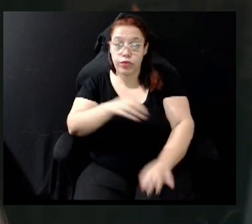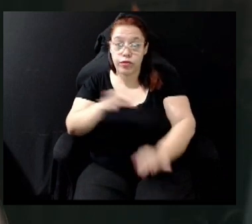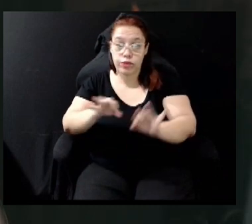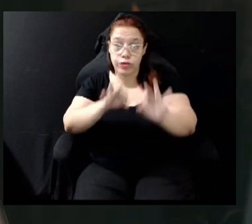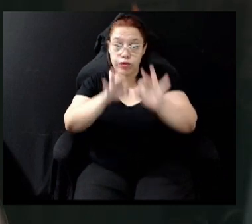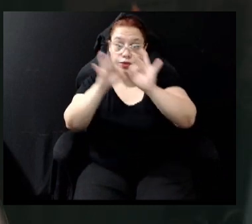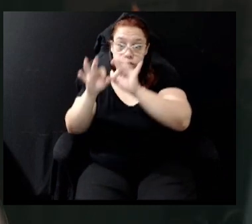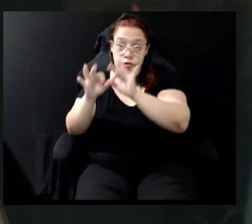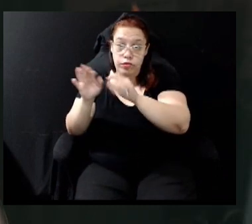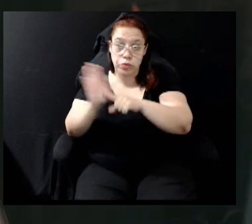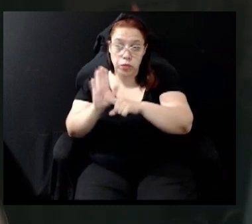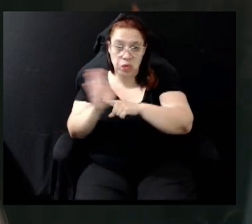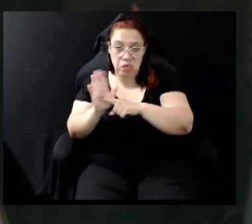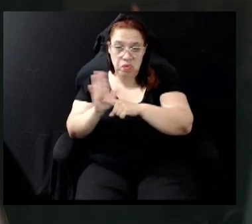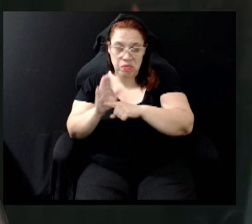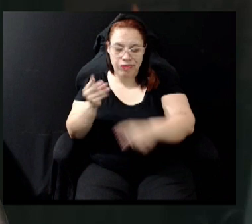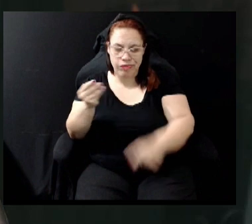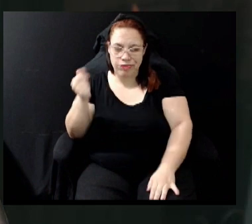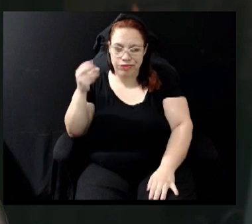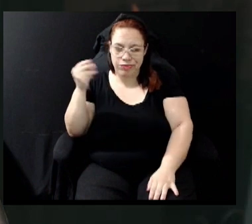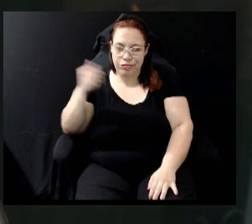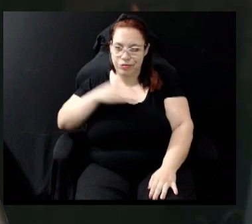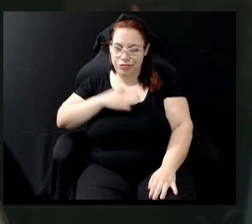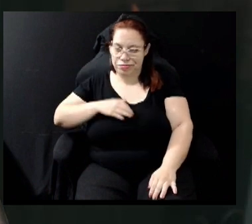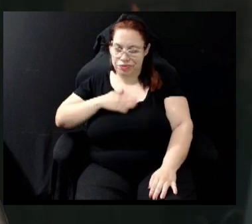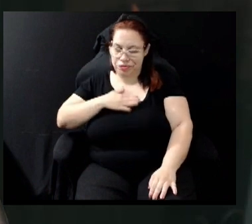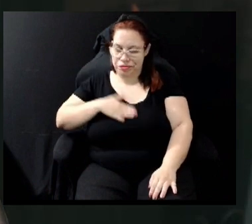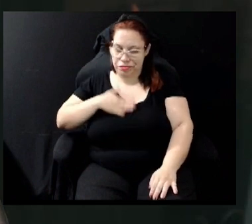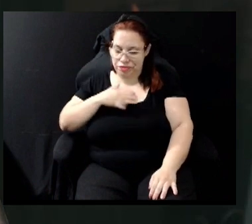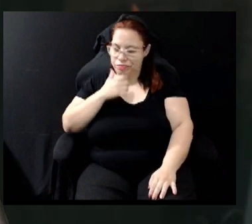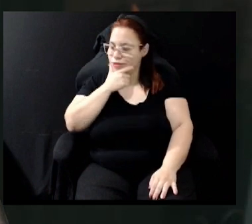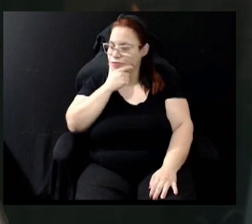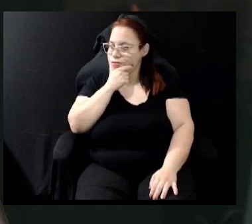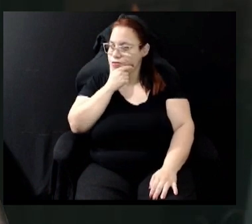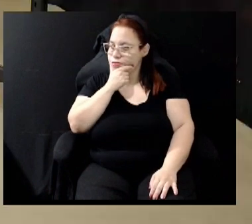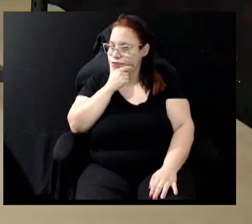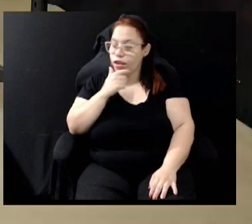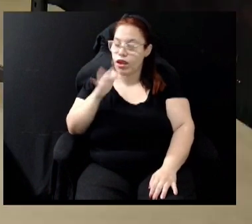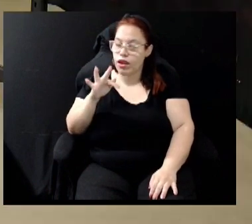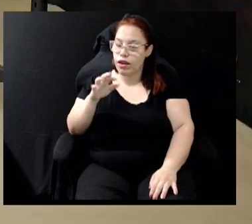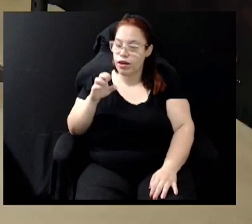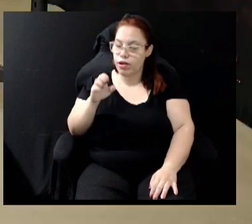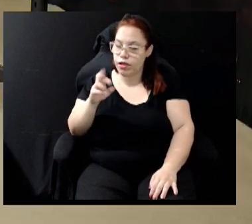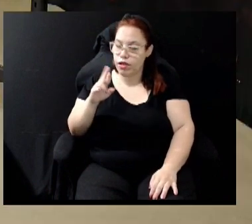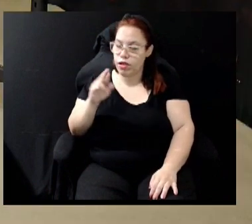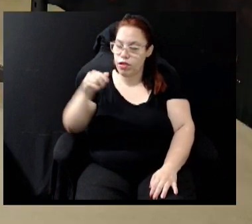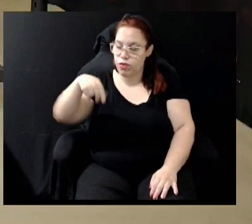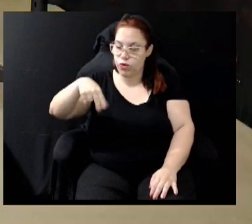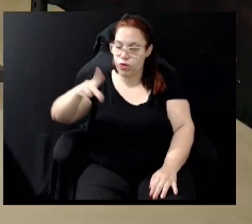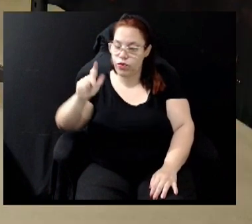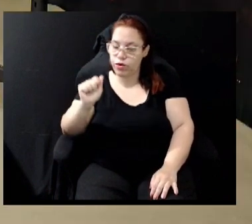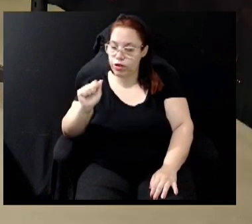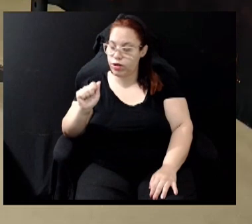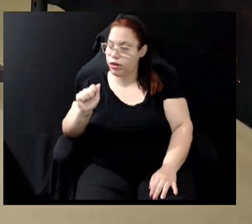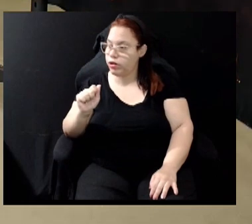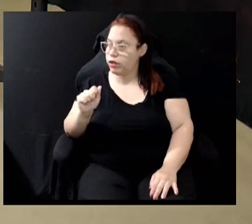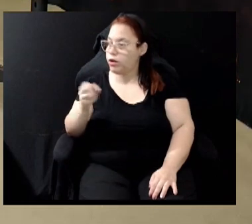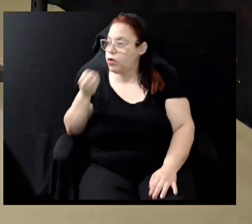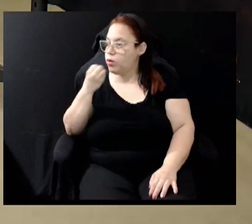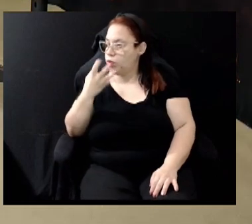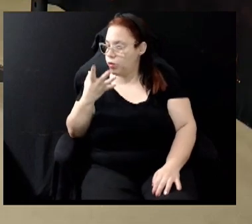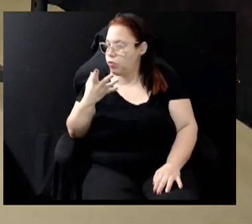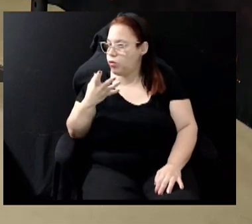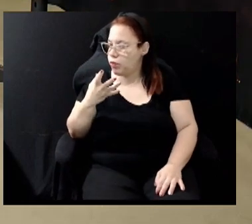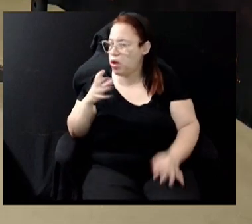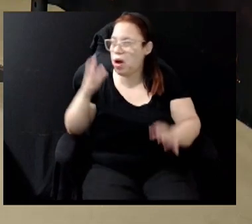e adoram. A nostalgia pode ser transmitida? A Fernanda, do Cambuí, doutora Priscila, fala pra gente, essa